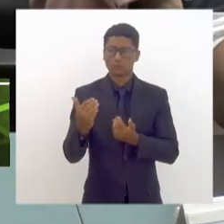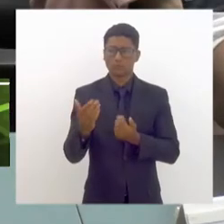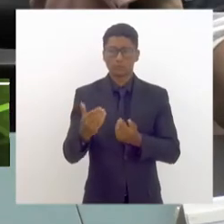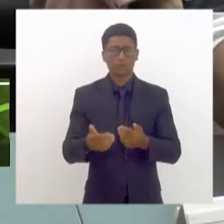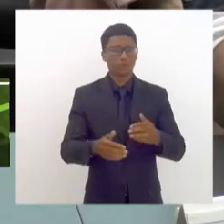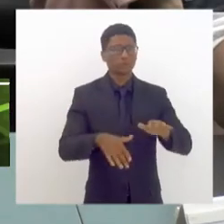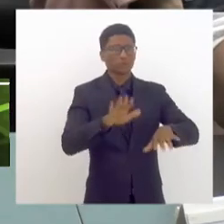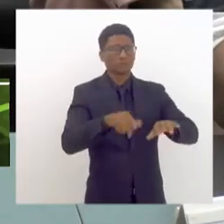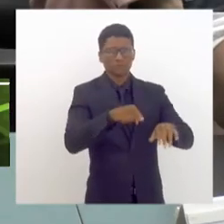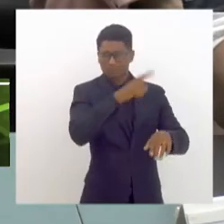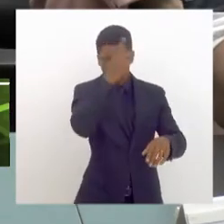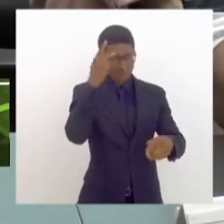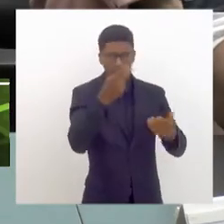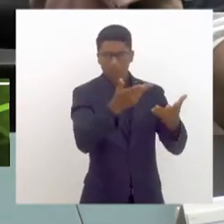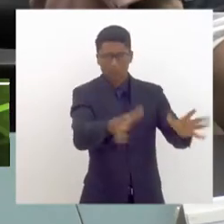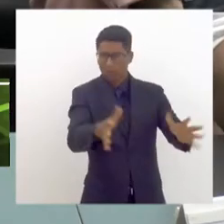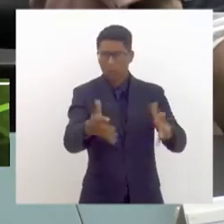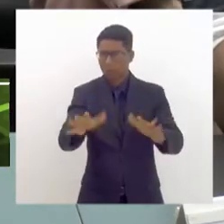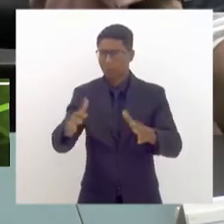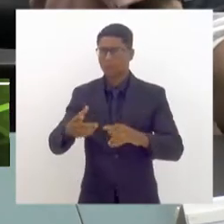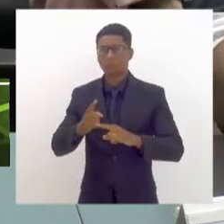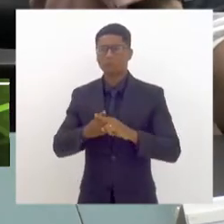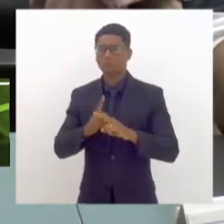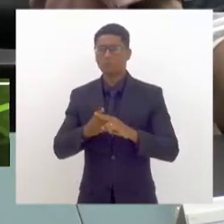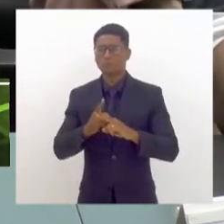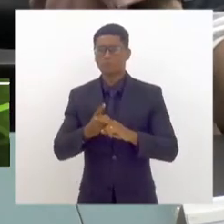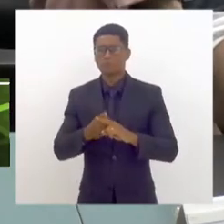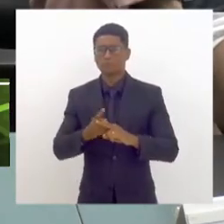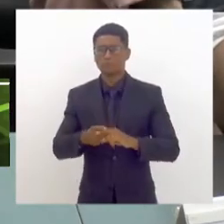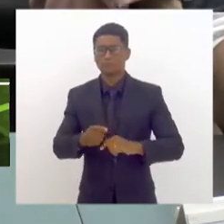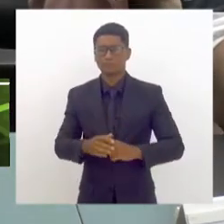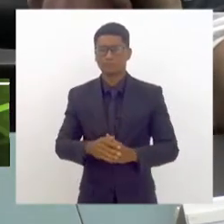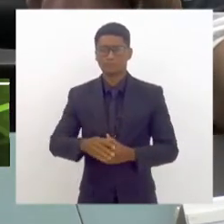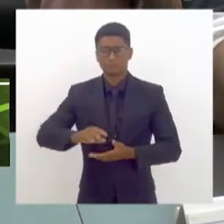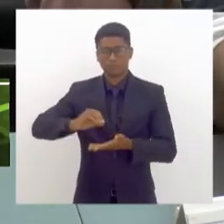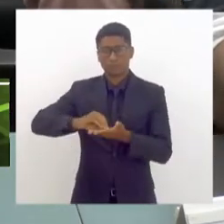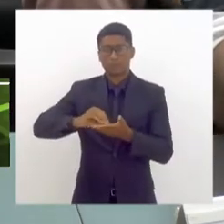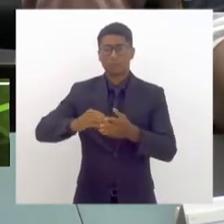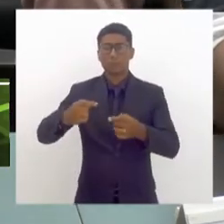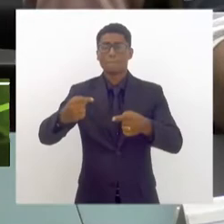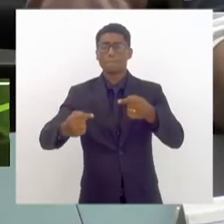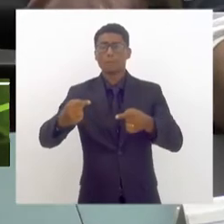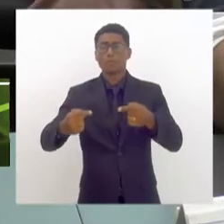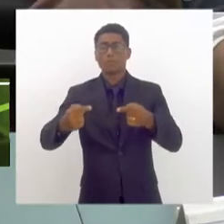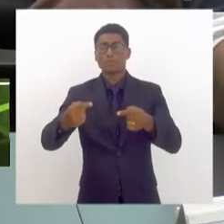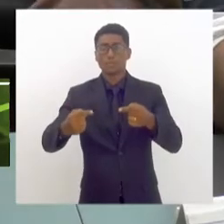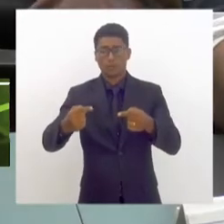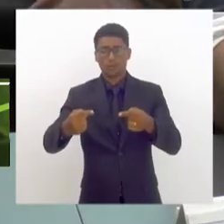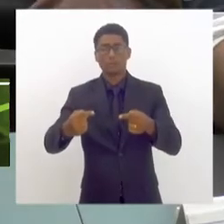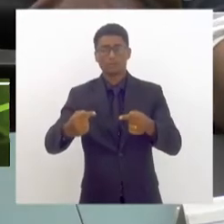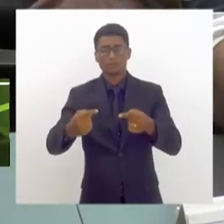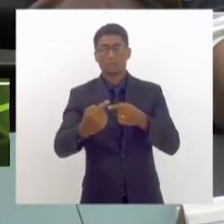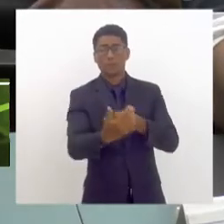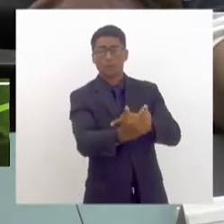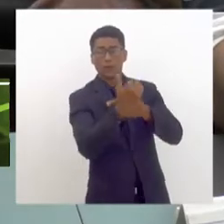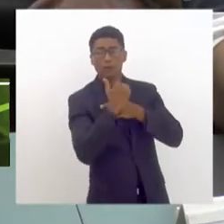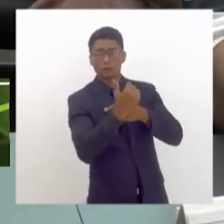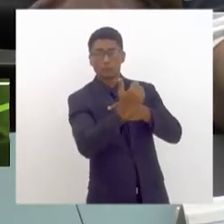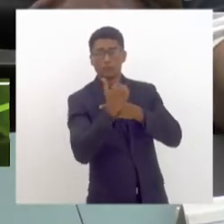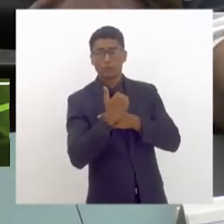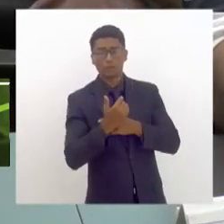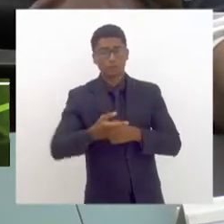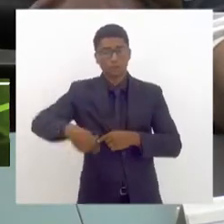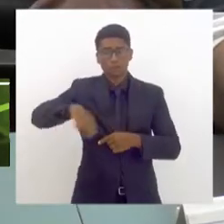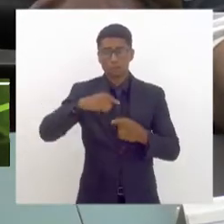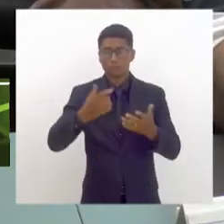tempo. E, inclusive, por falta dessas políticas de permanência, de entender que a gente quer estar dentro desse